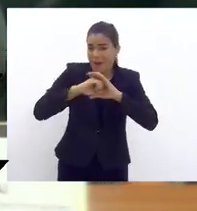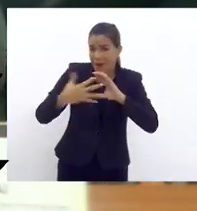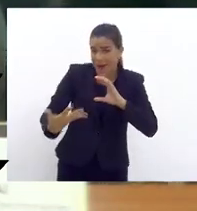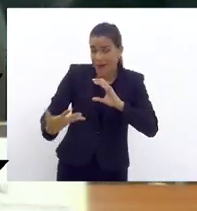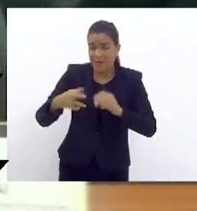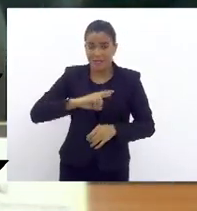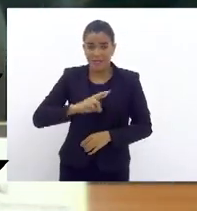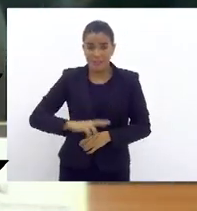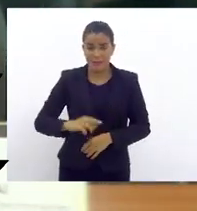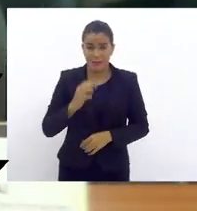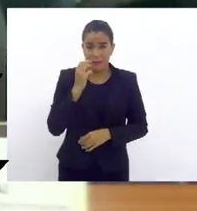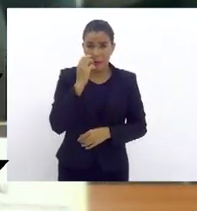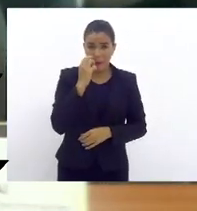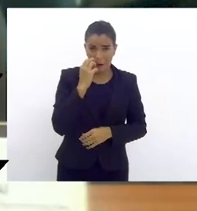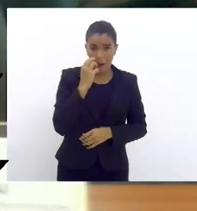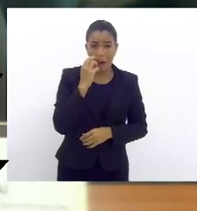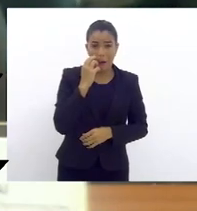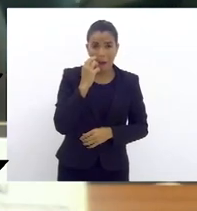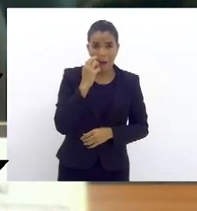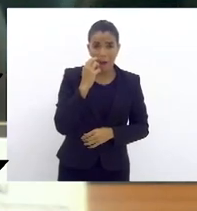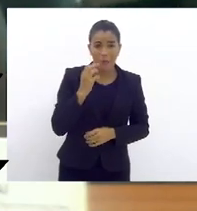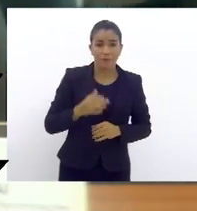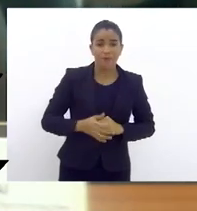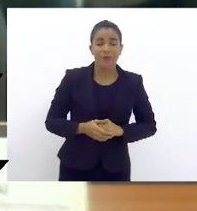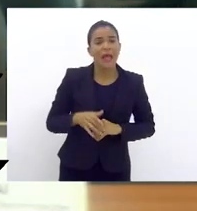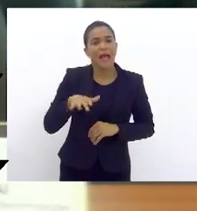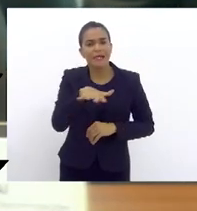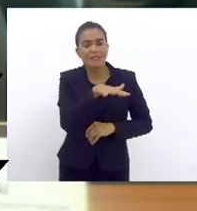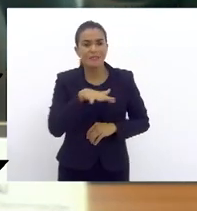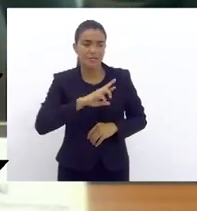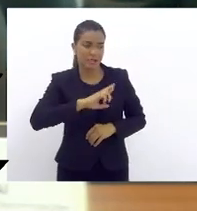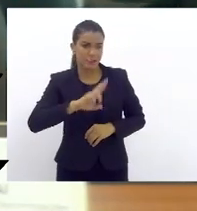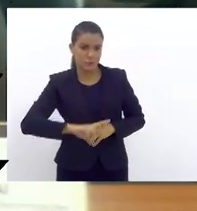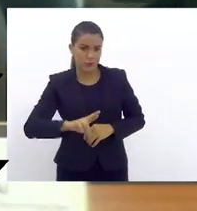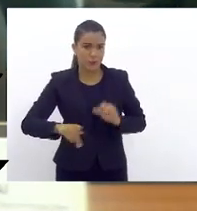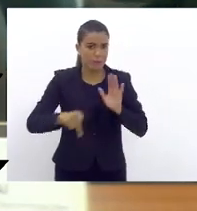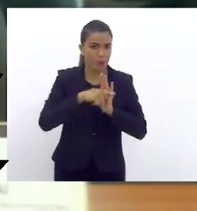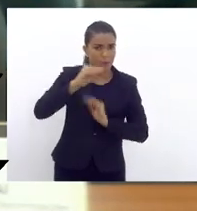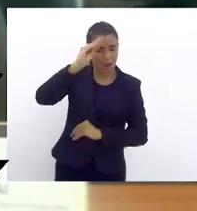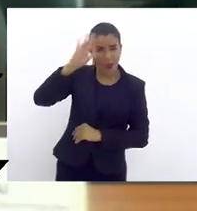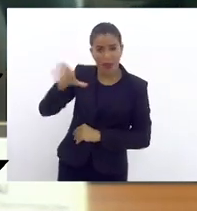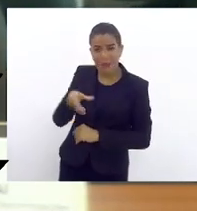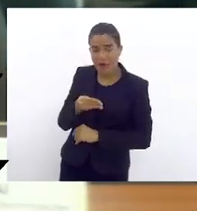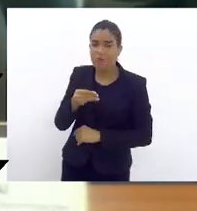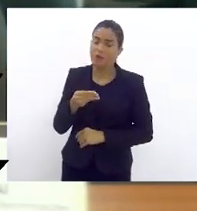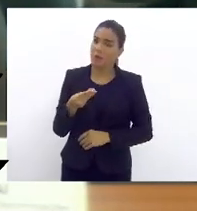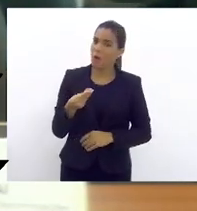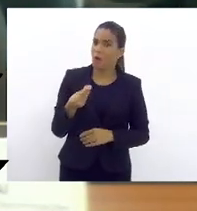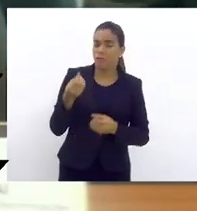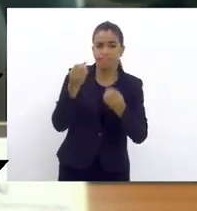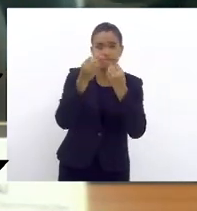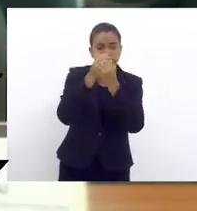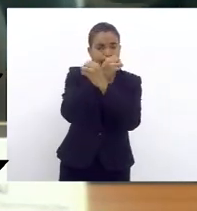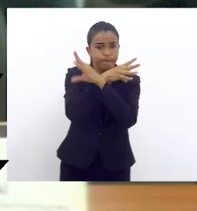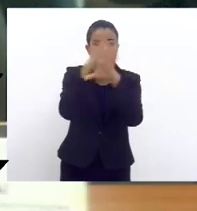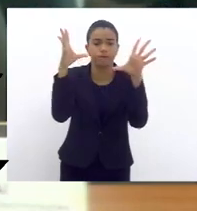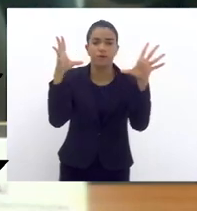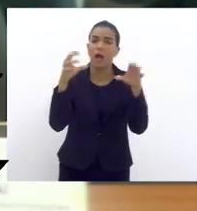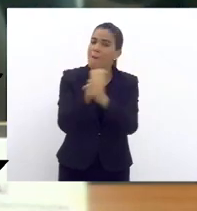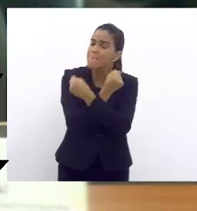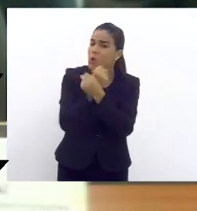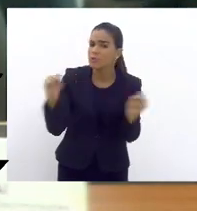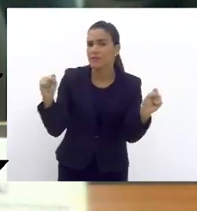a a essas essas religiosidades de matriz africana então é muito escandaloso que nós vimos